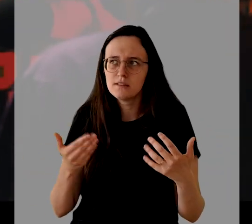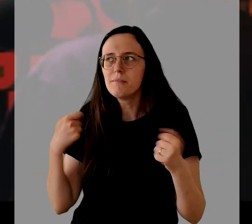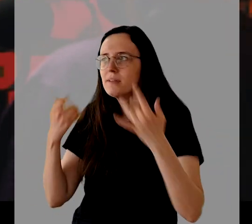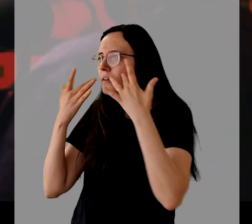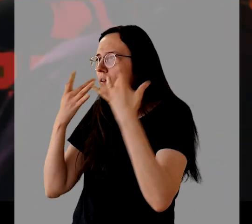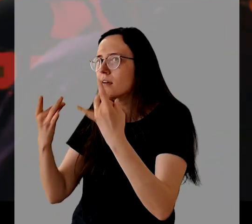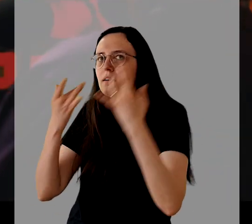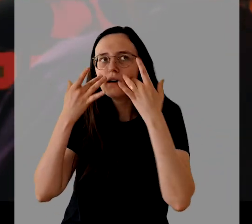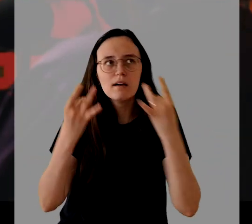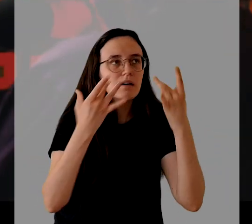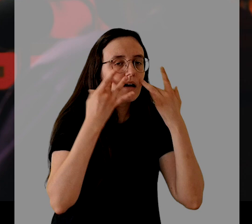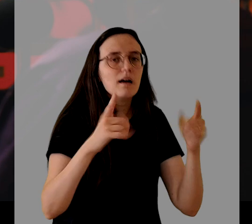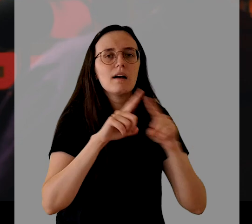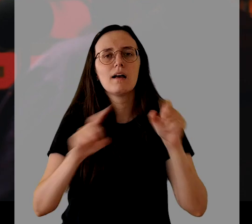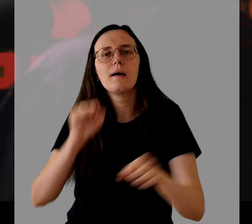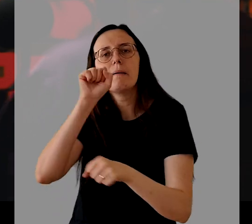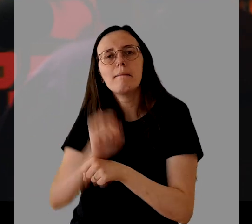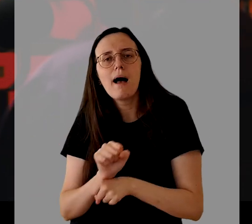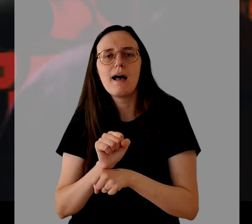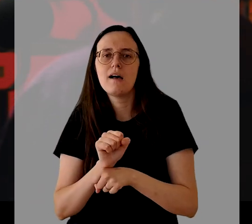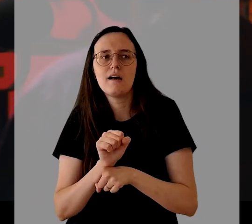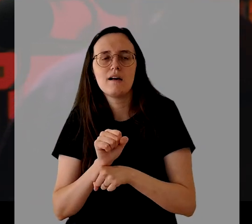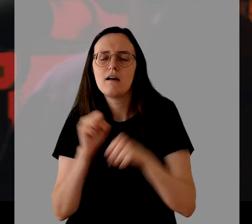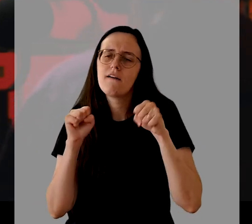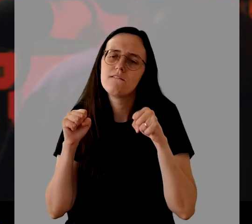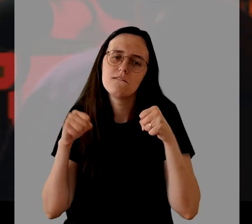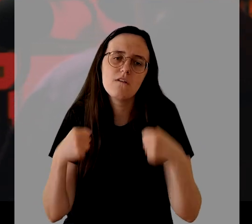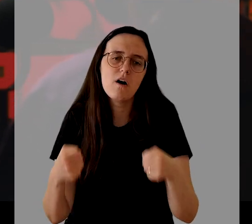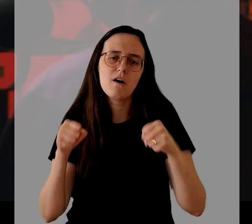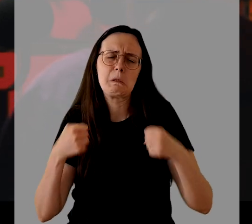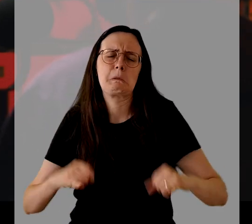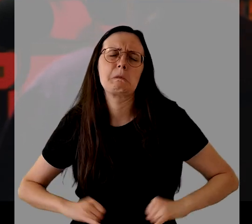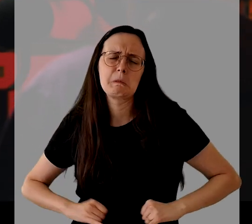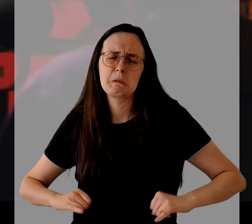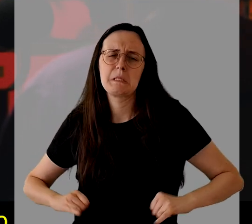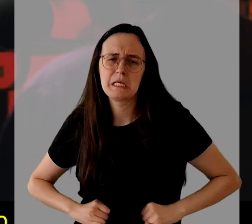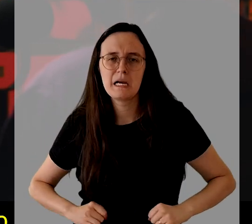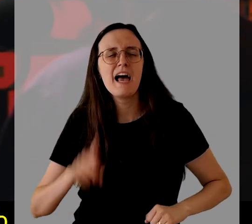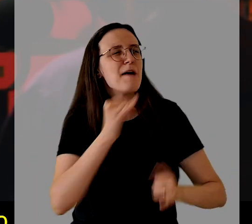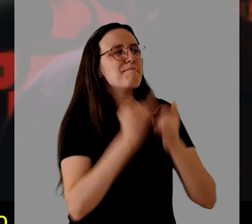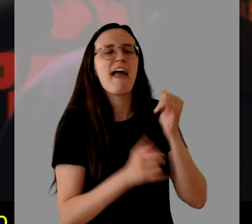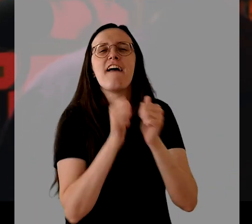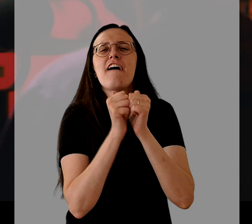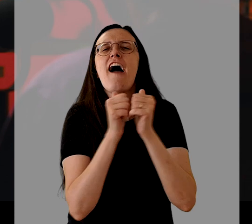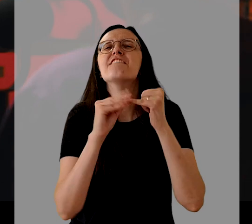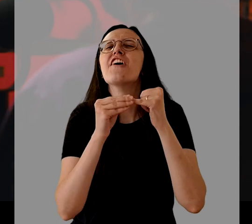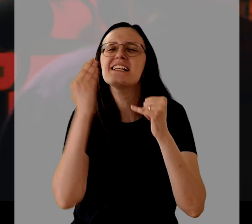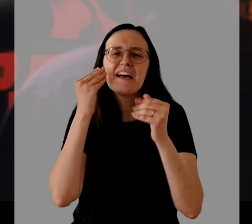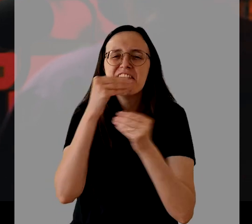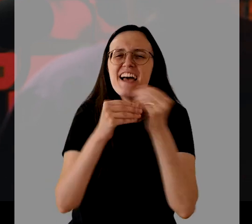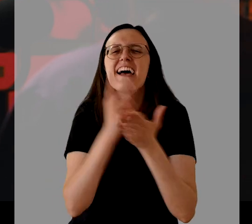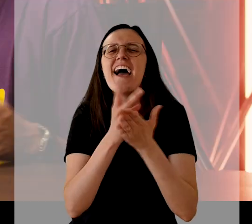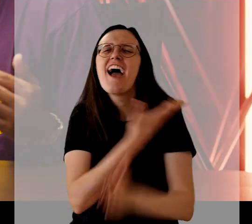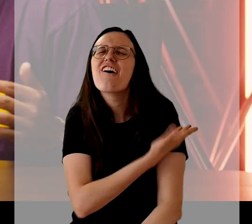é tenso, você tem que estar ali, atenção. Mas Sim. você para de ter um grande esforço, um Fica sofrimento. aquele feijão ali. com arroz do dia a dia, né?